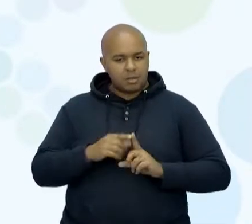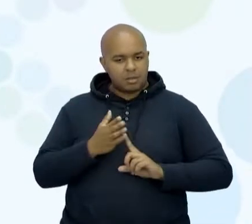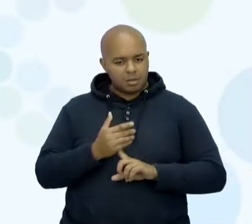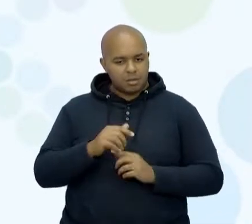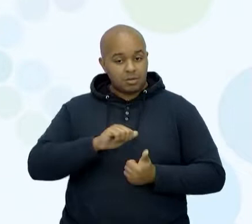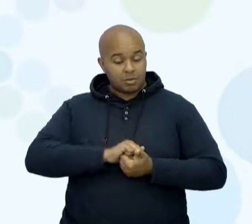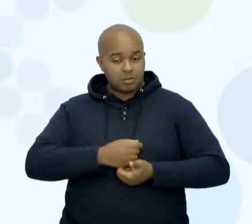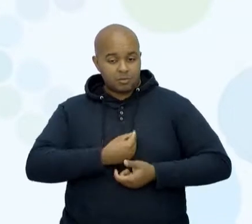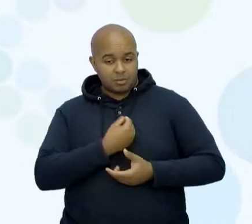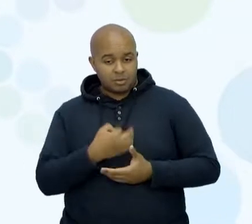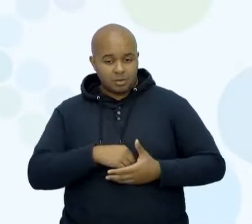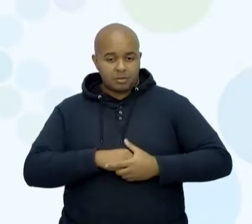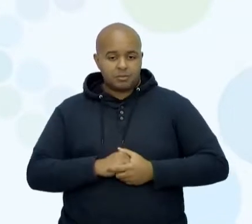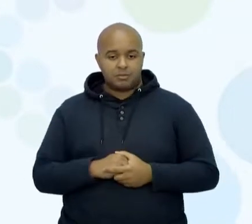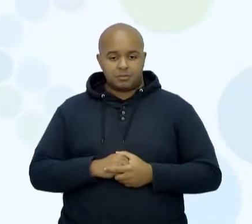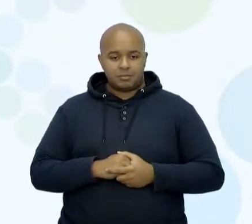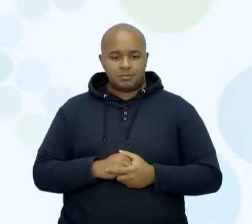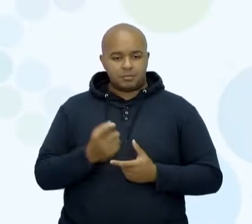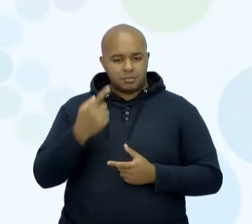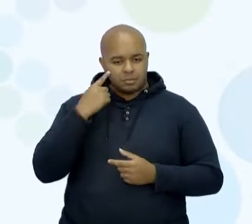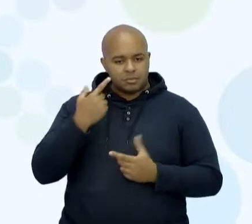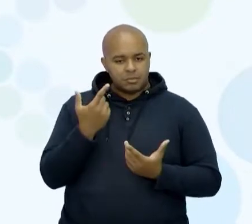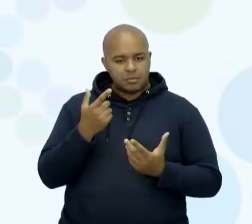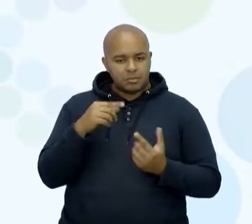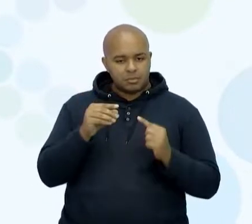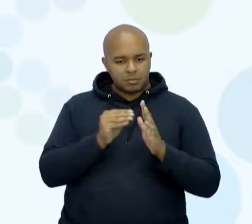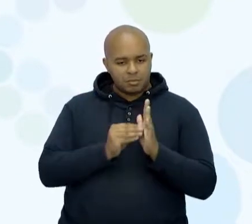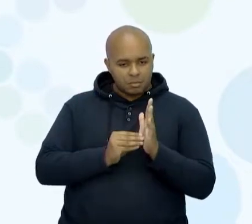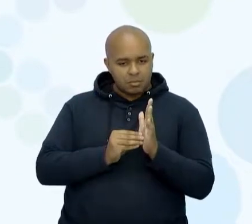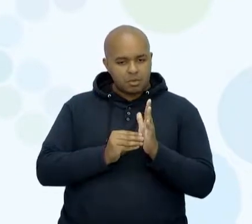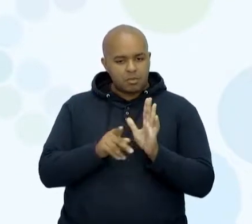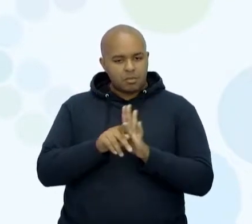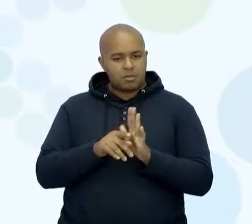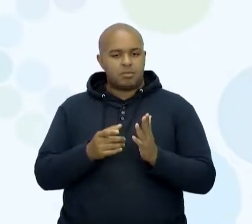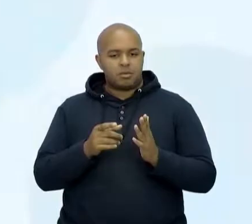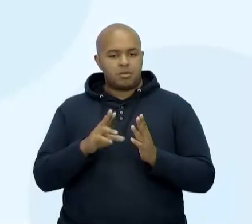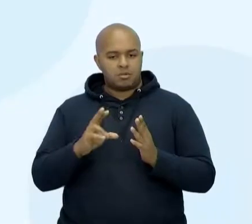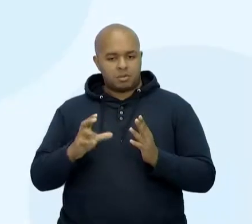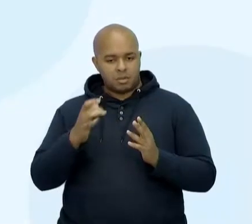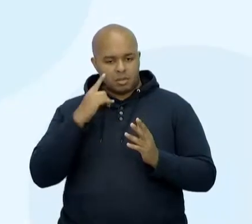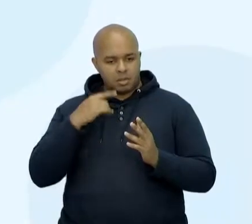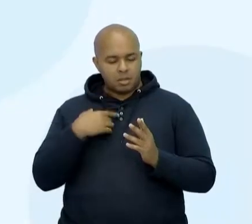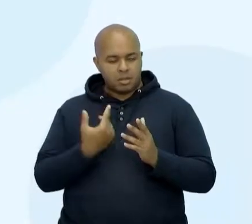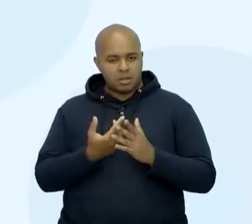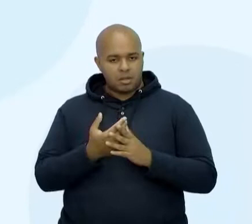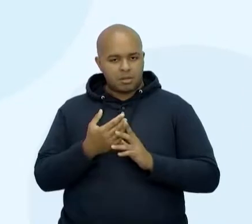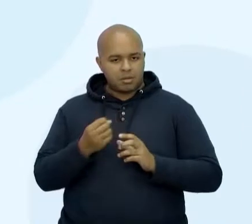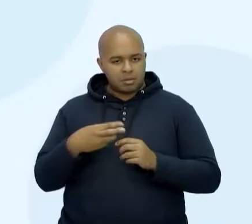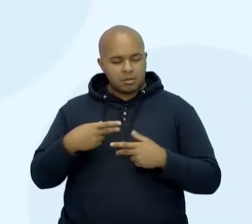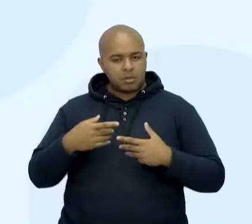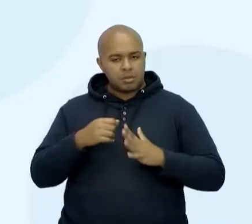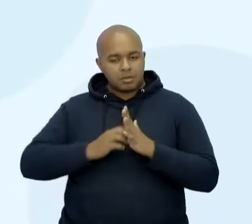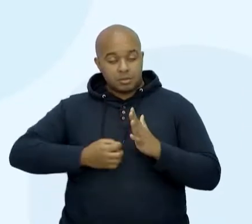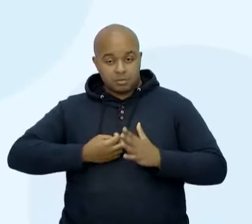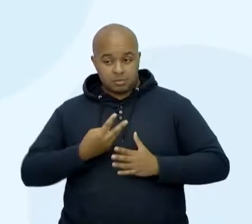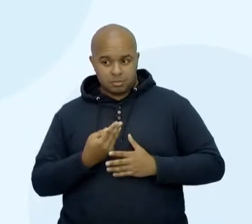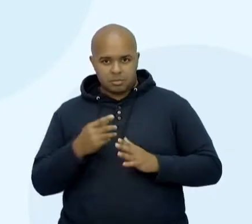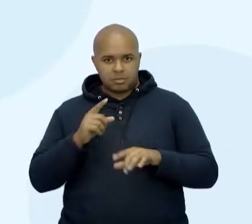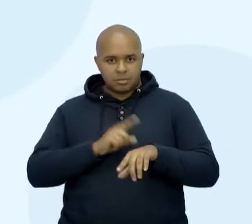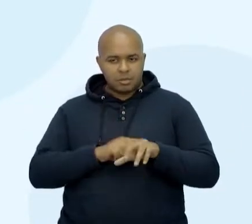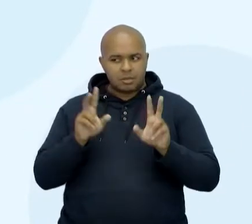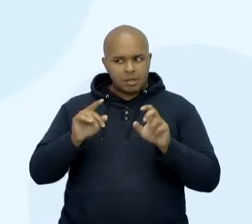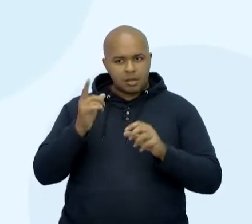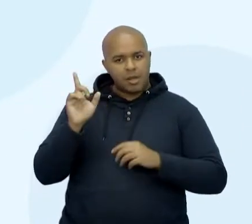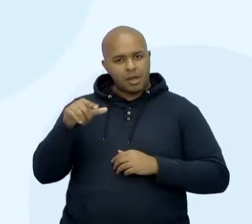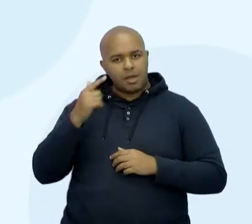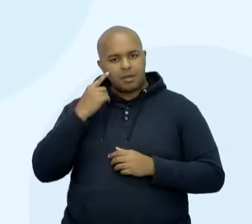Tecnologia e Qualidade de Vida. E o nosso componente é o Materiais Inovadores. Lembrando que a atividade 3, o tema